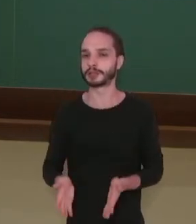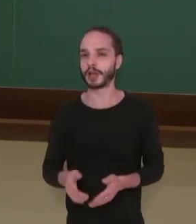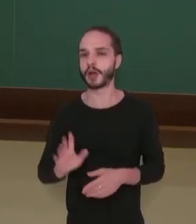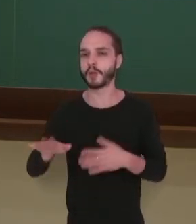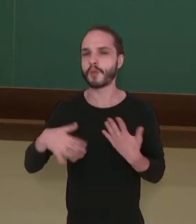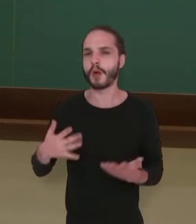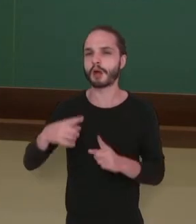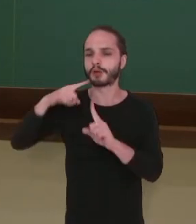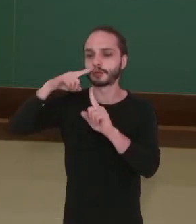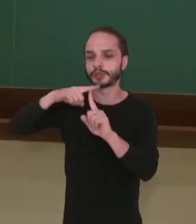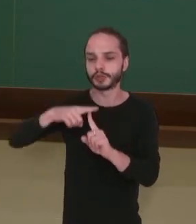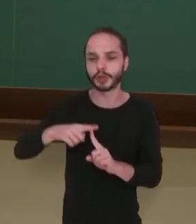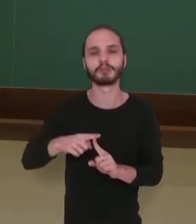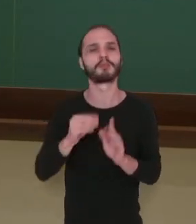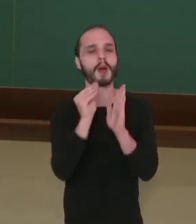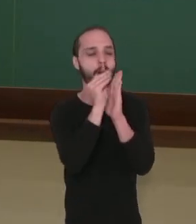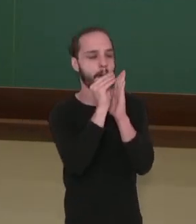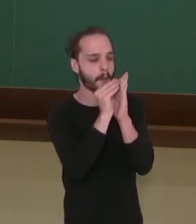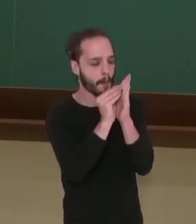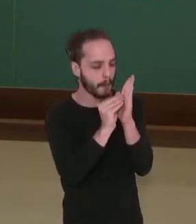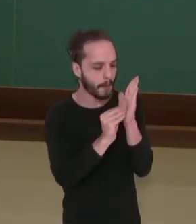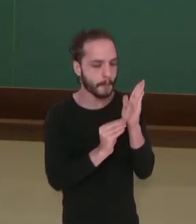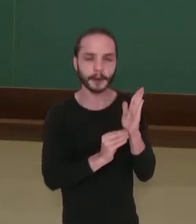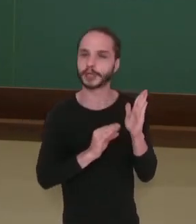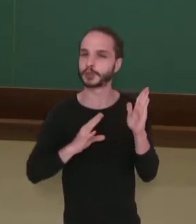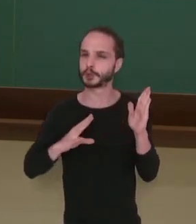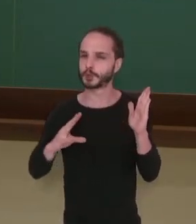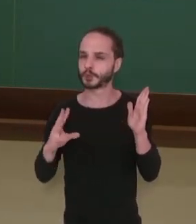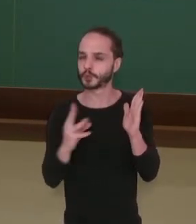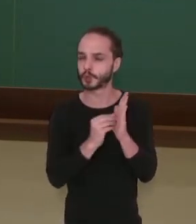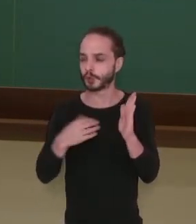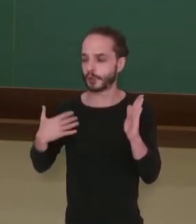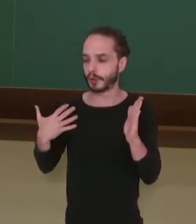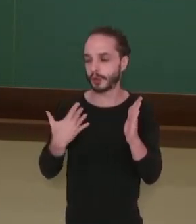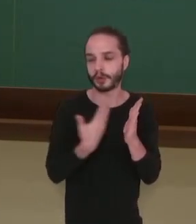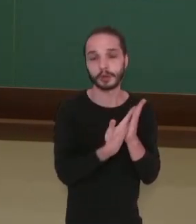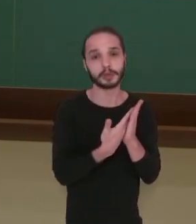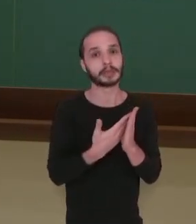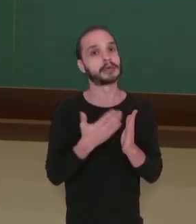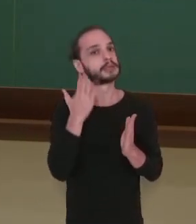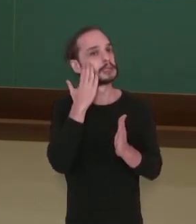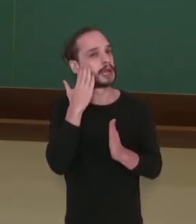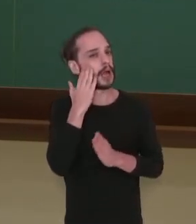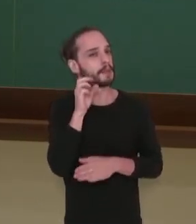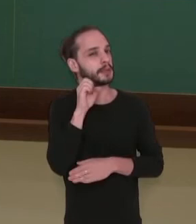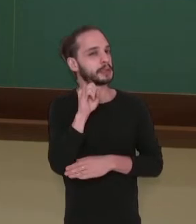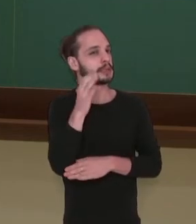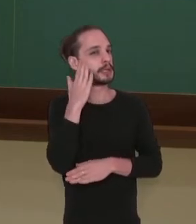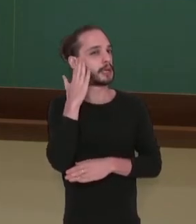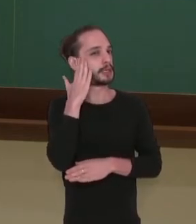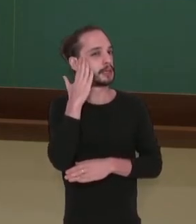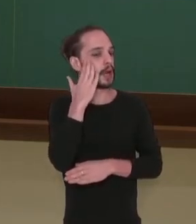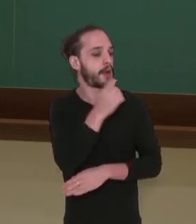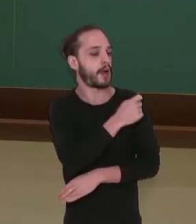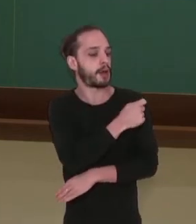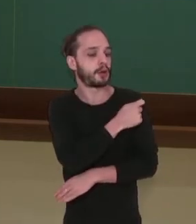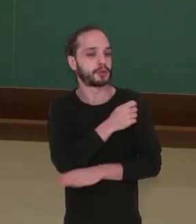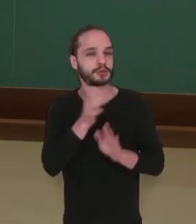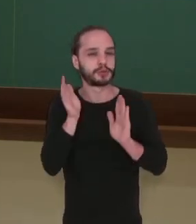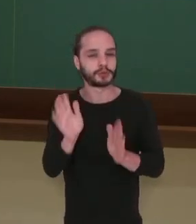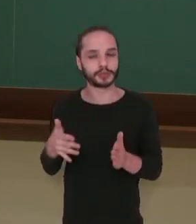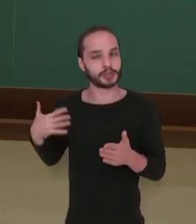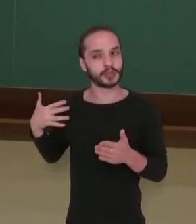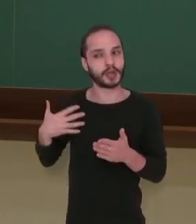vai tudo ficando registrado ali. Então, assim, a gente já sabe se é um aluno que tem mais tendências a transgredir ou